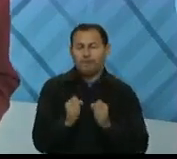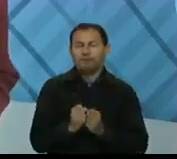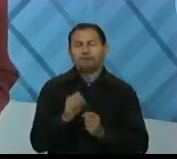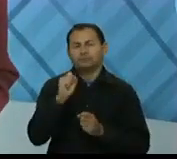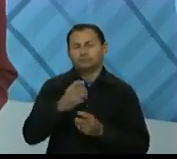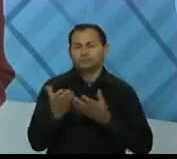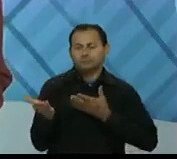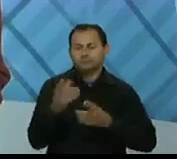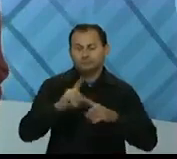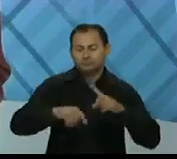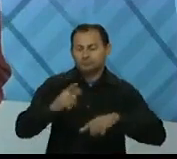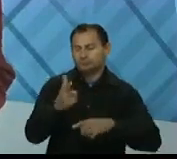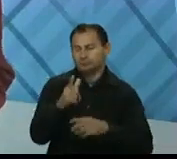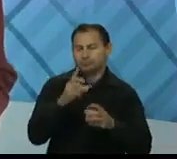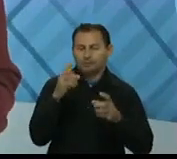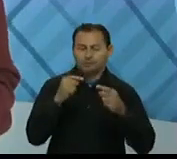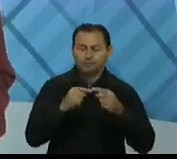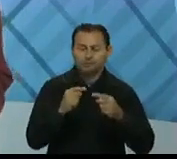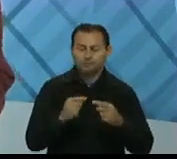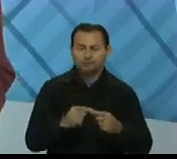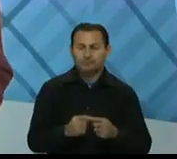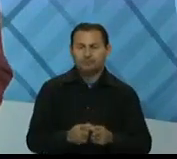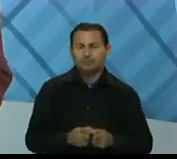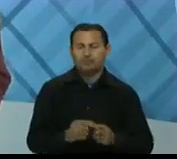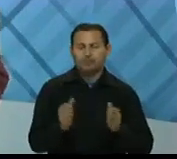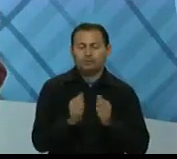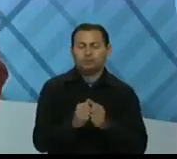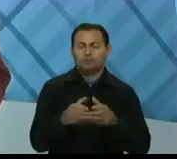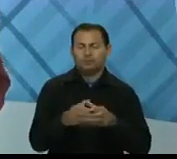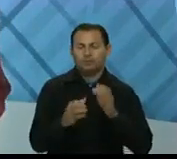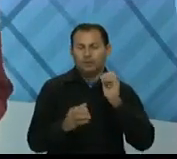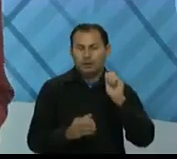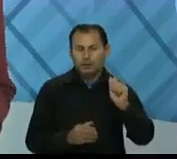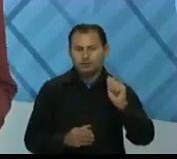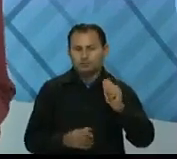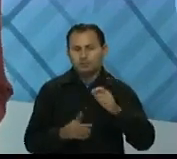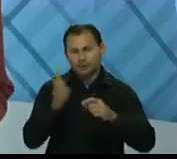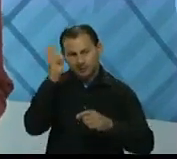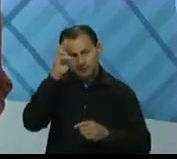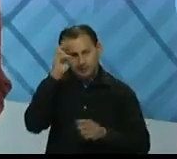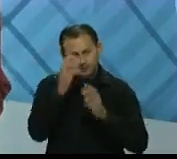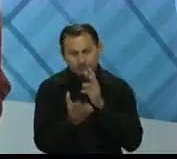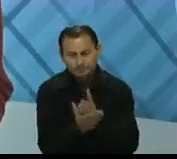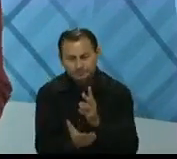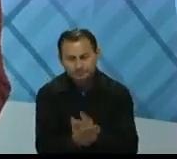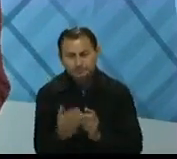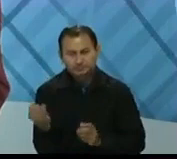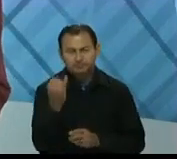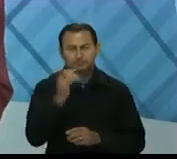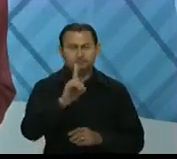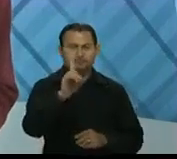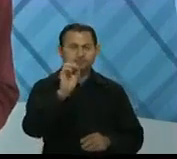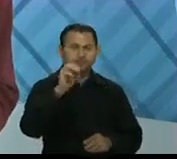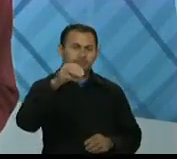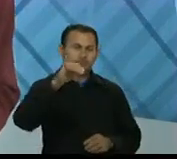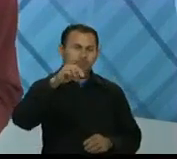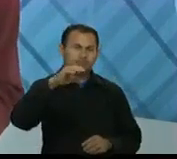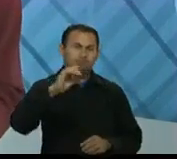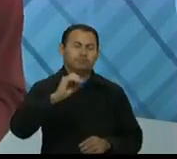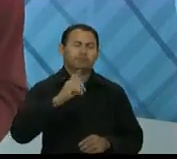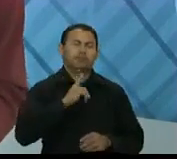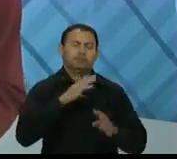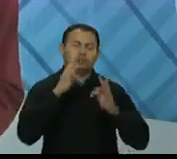sim ter elementos que não tenham correspondentes com o conjunto A. Lembre-se sempre, é importante que o domínio